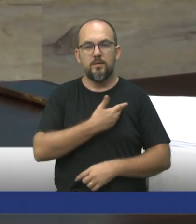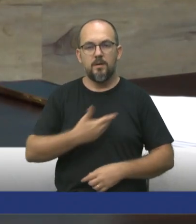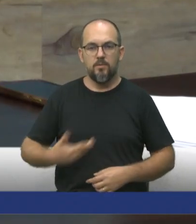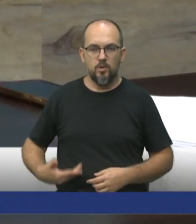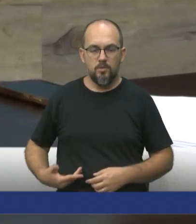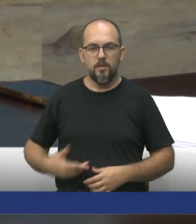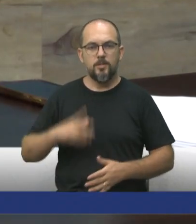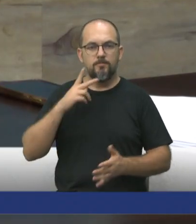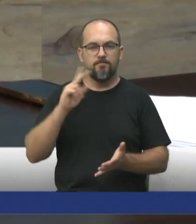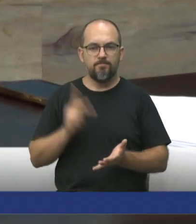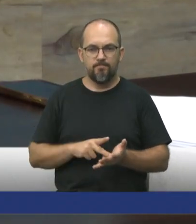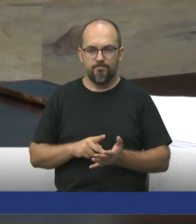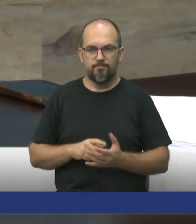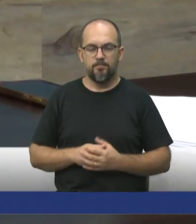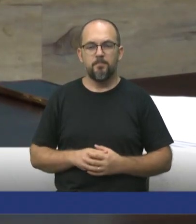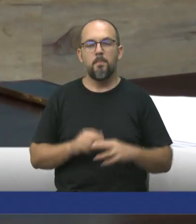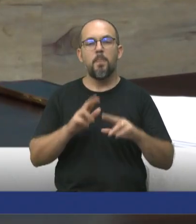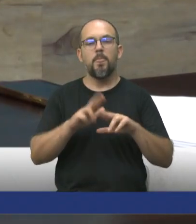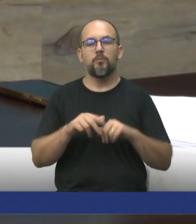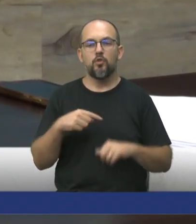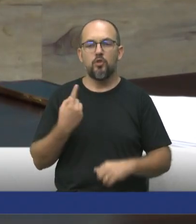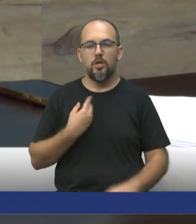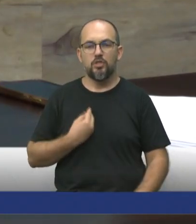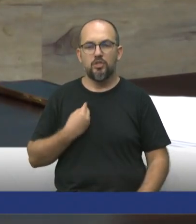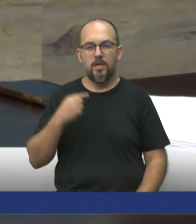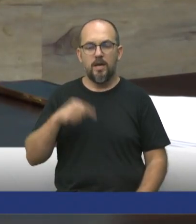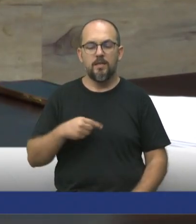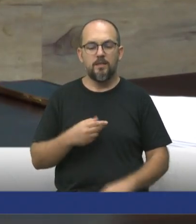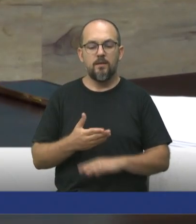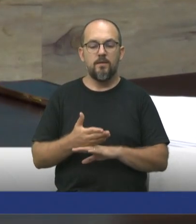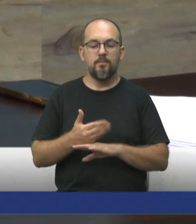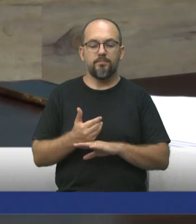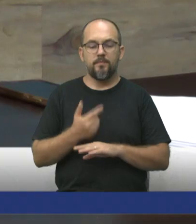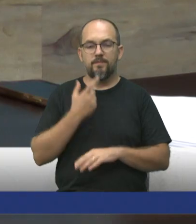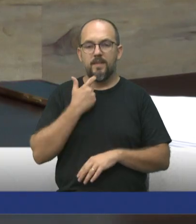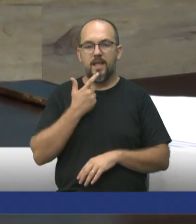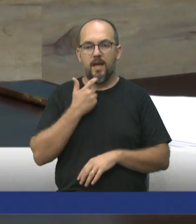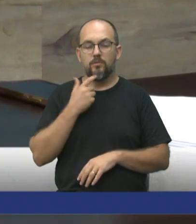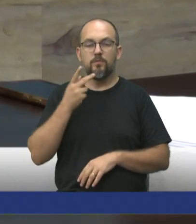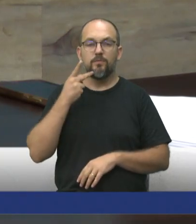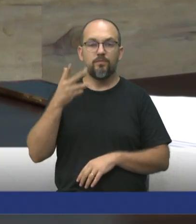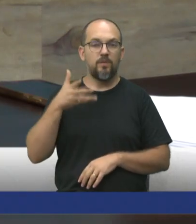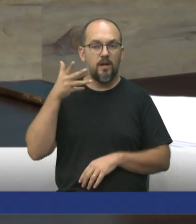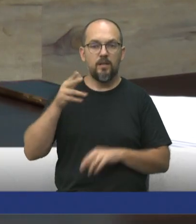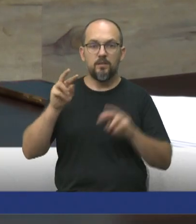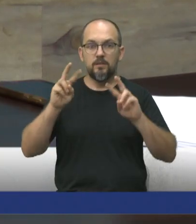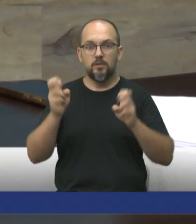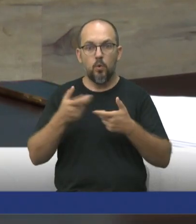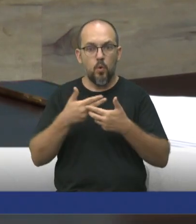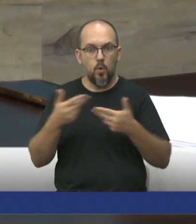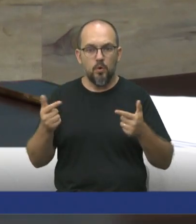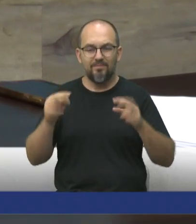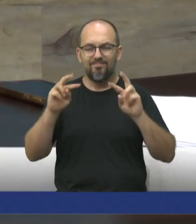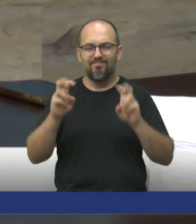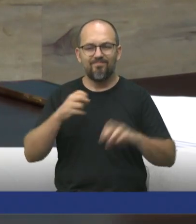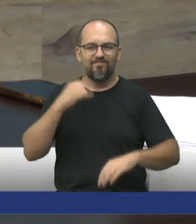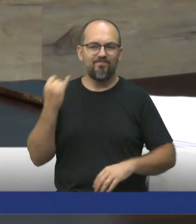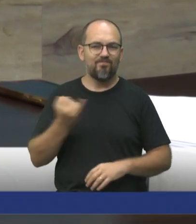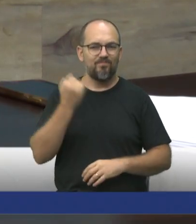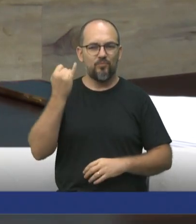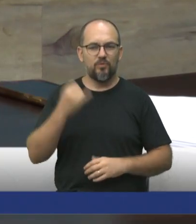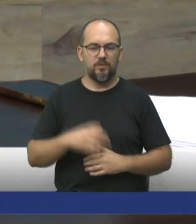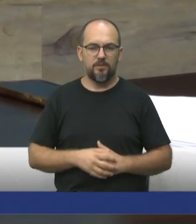de verdade. É por isso que nós estamos aqui numa véspera de feriado, falando sobre uma causa, sobre um tema tão